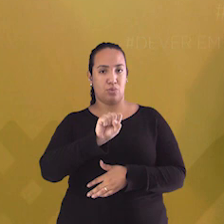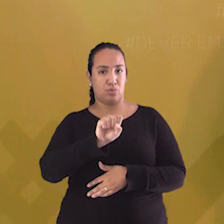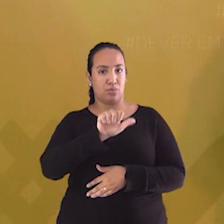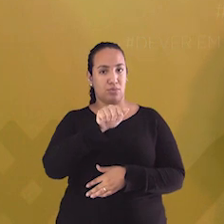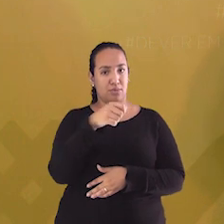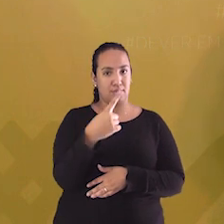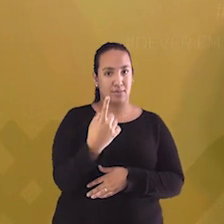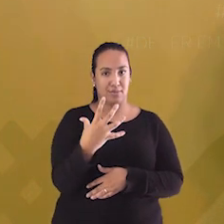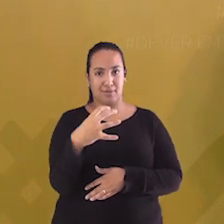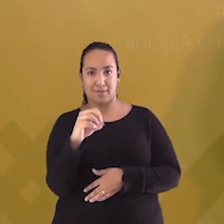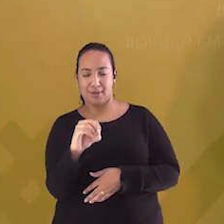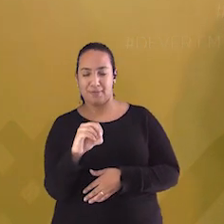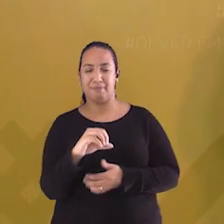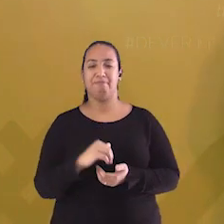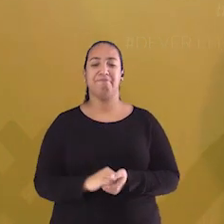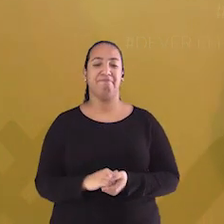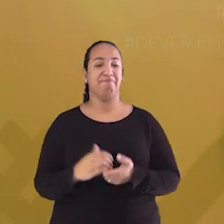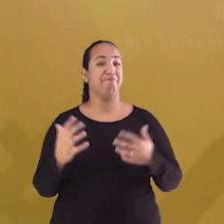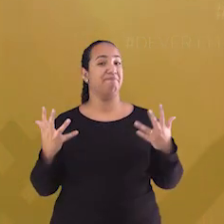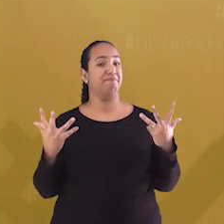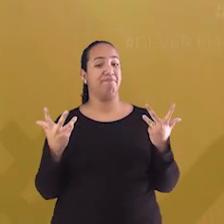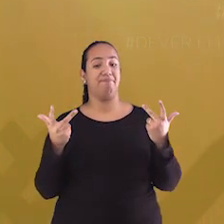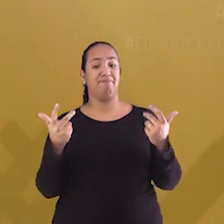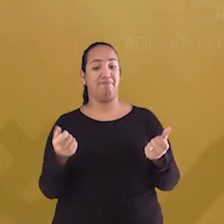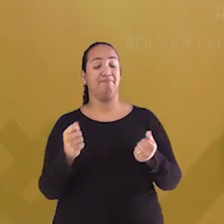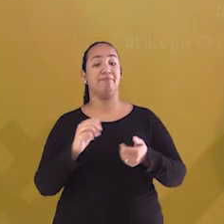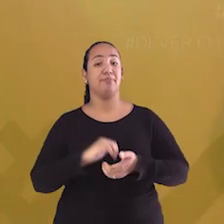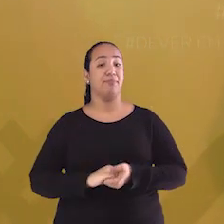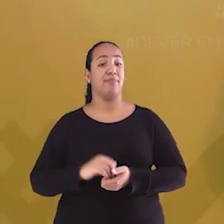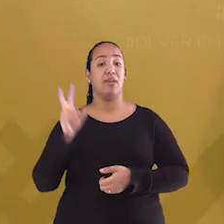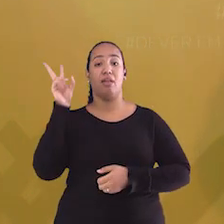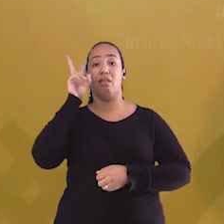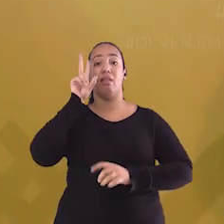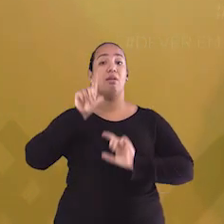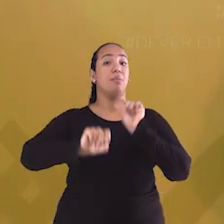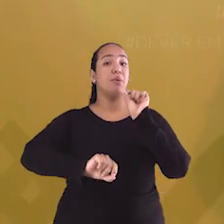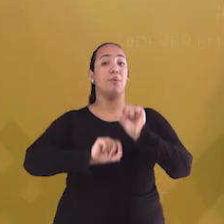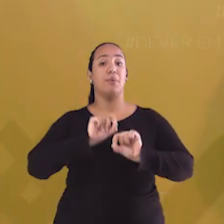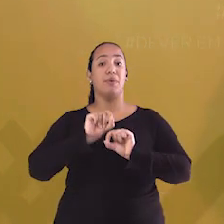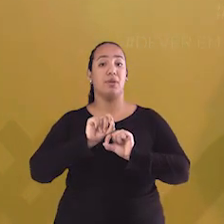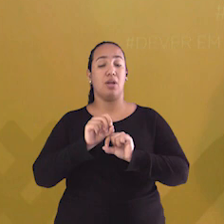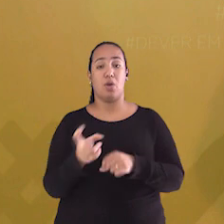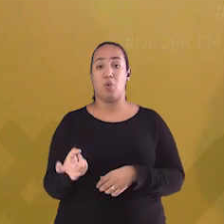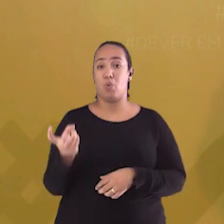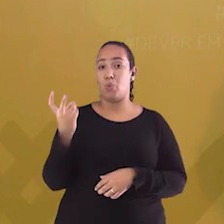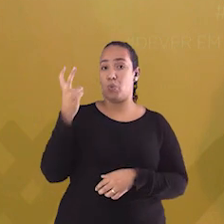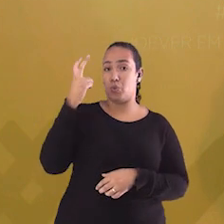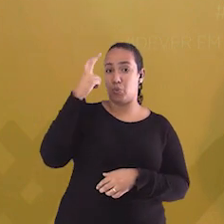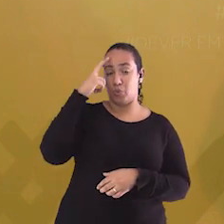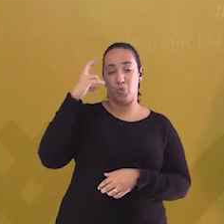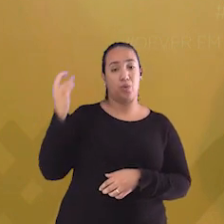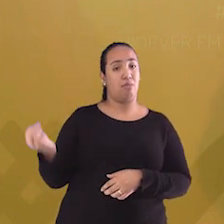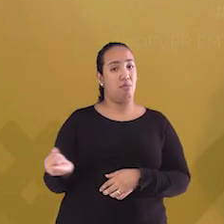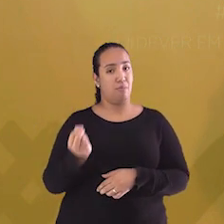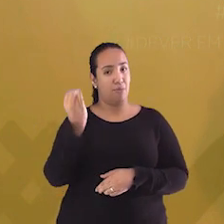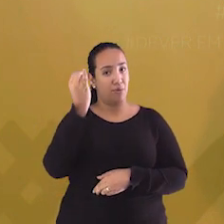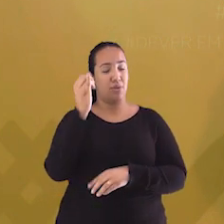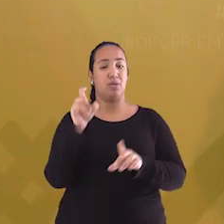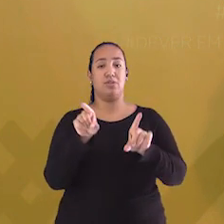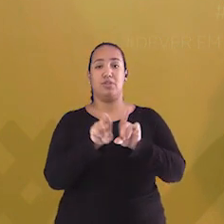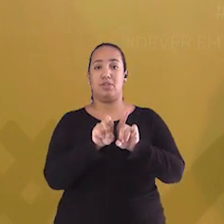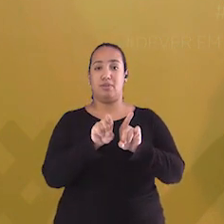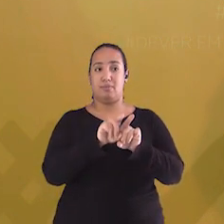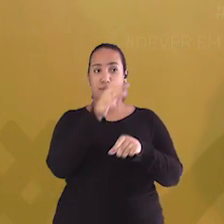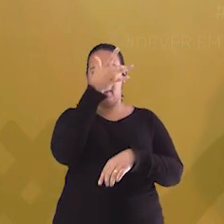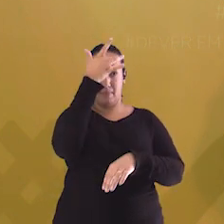I. Excelente, pessoal! Lembrando aqui que a importância das culturas, da diversidade,